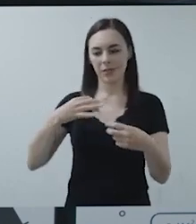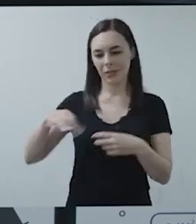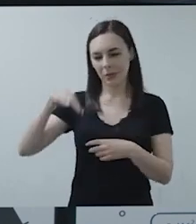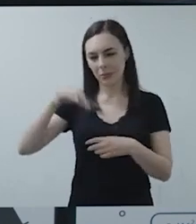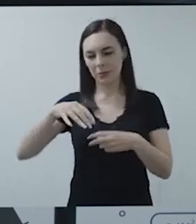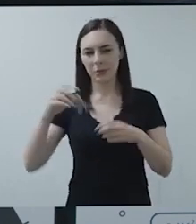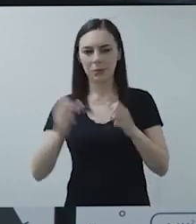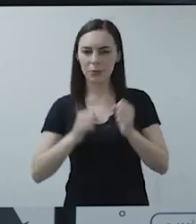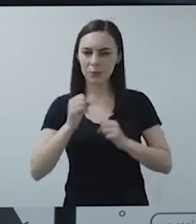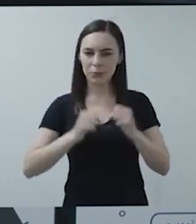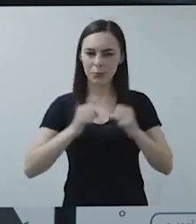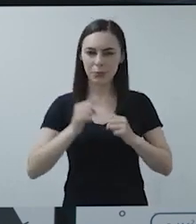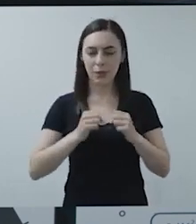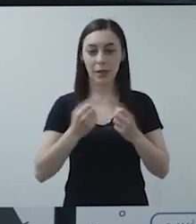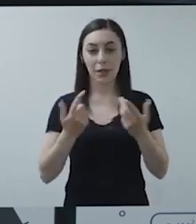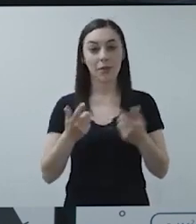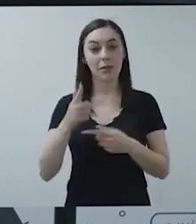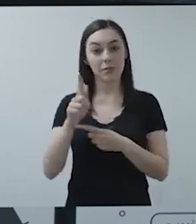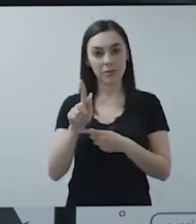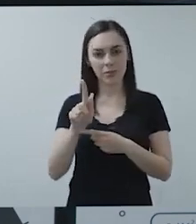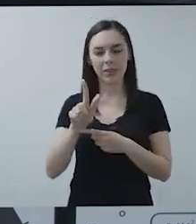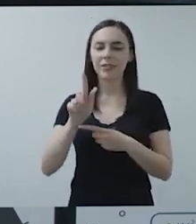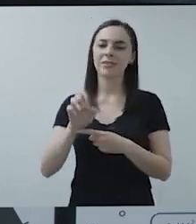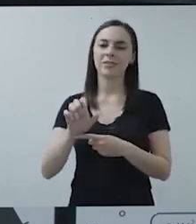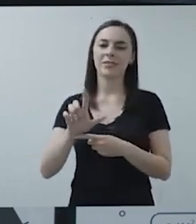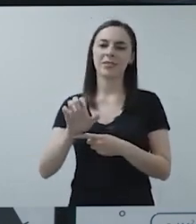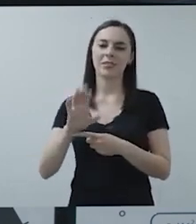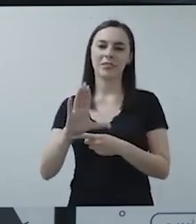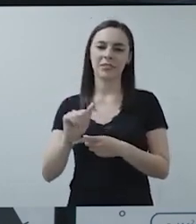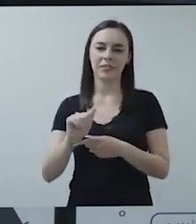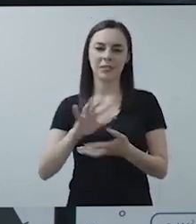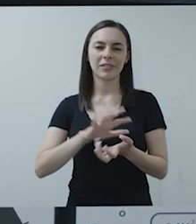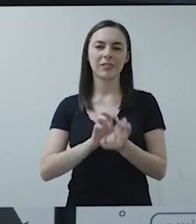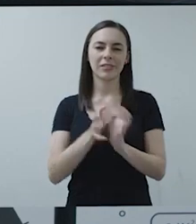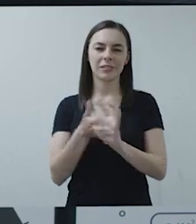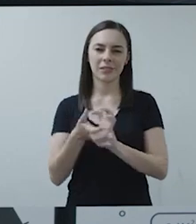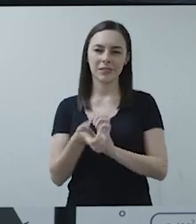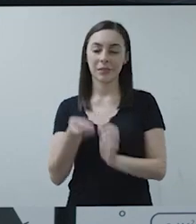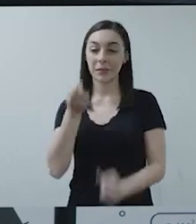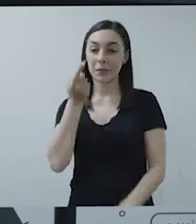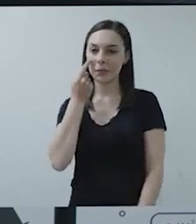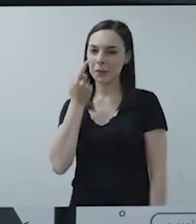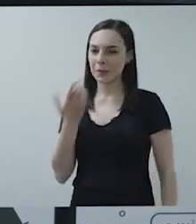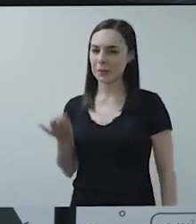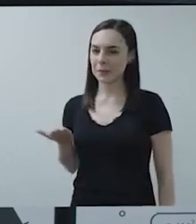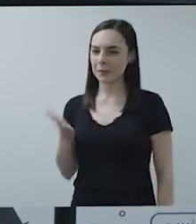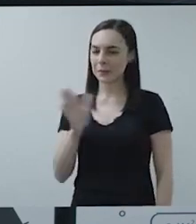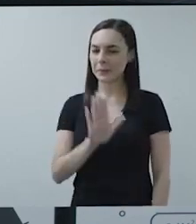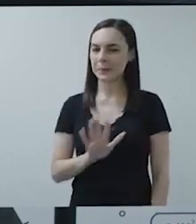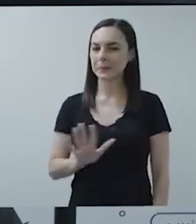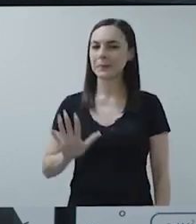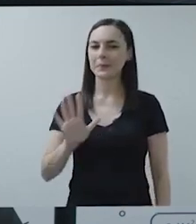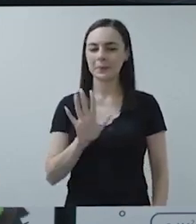da geleca, isso mesmo. Olha só aqui essa imagem.